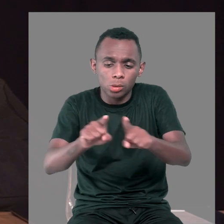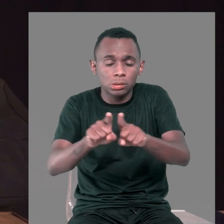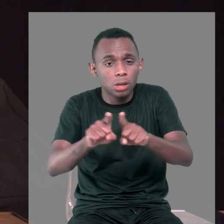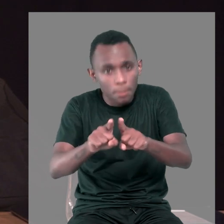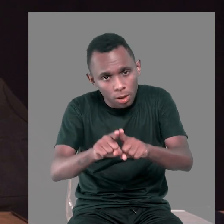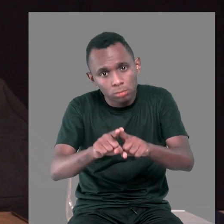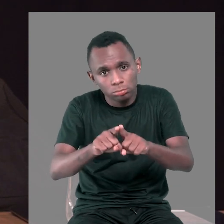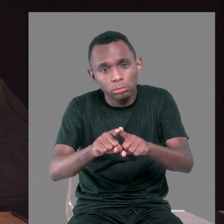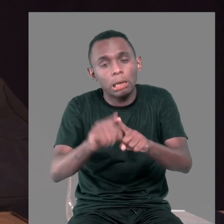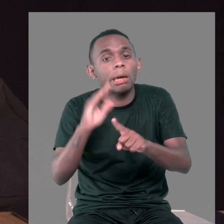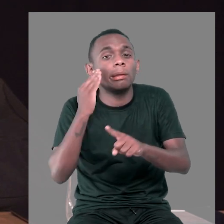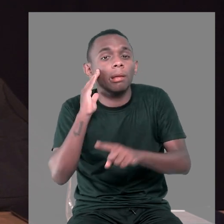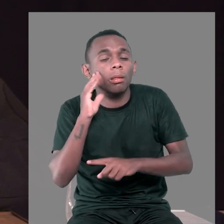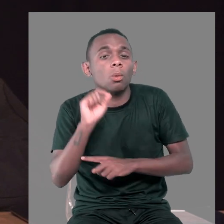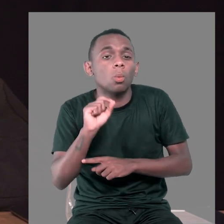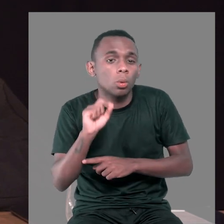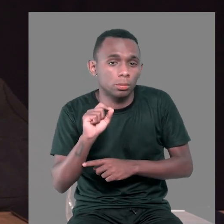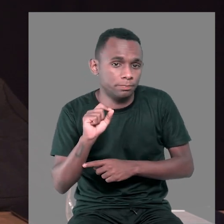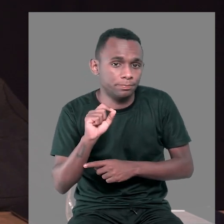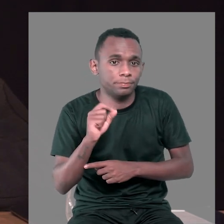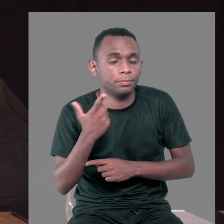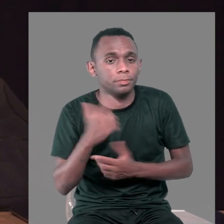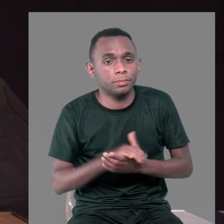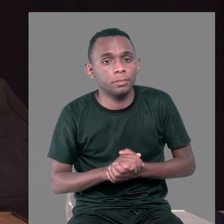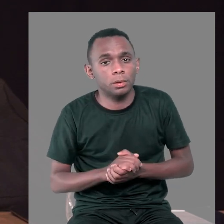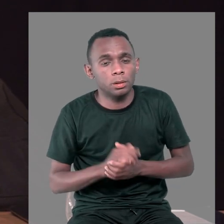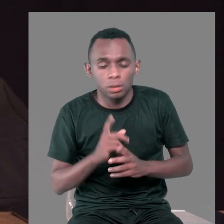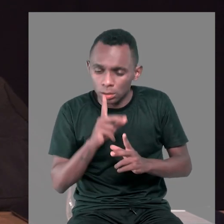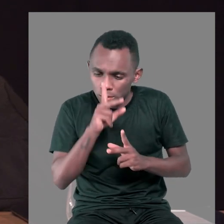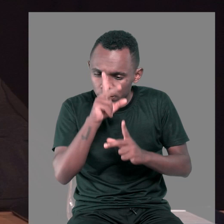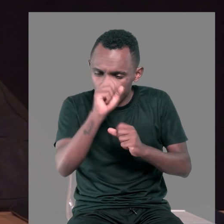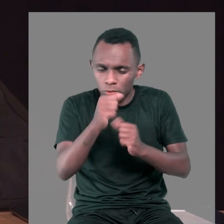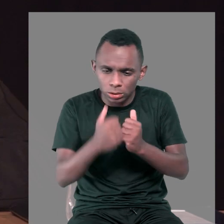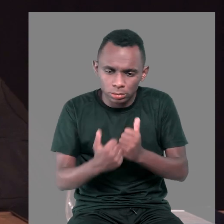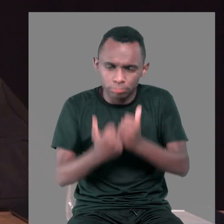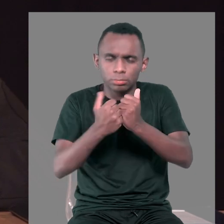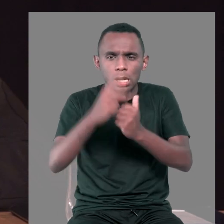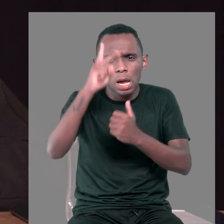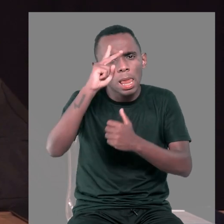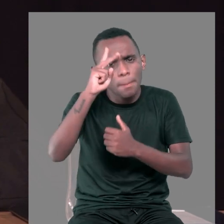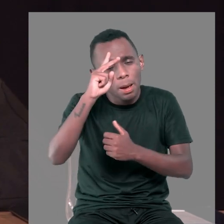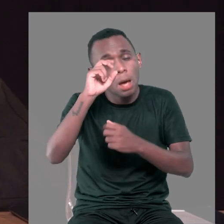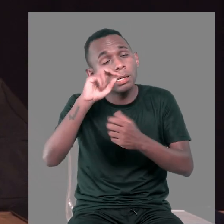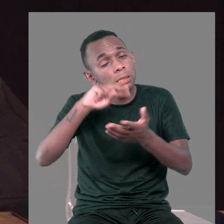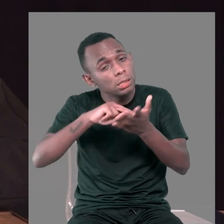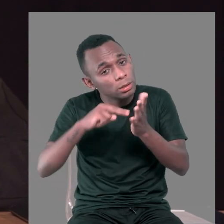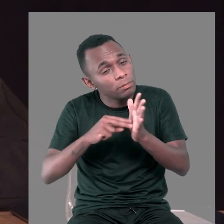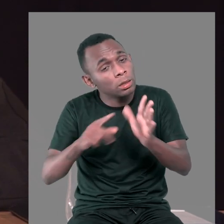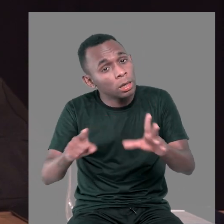uma estratégia política. O passado pode legitimar, ele pode ser também um instrumento